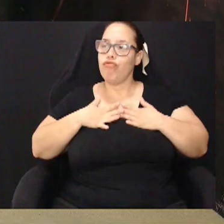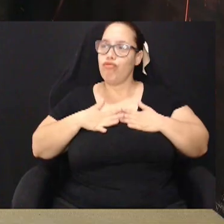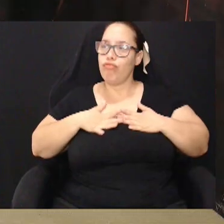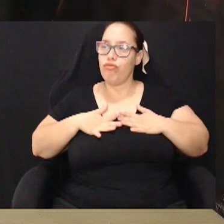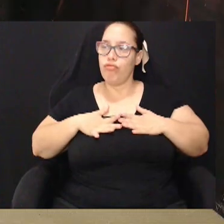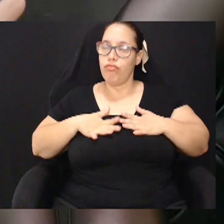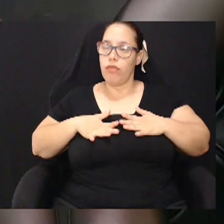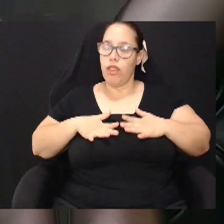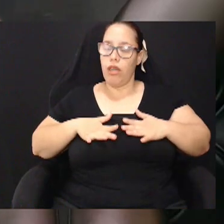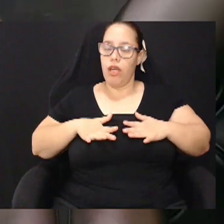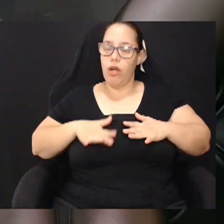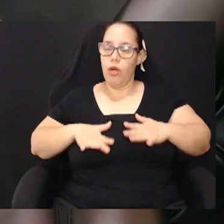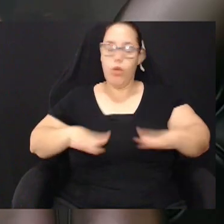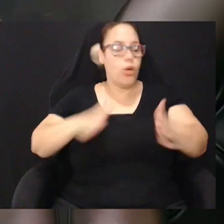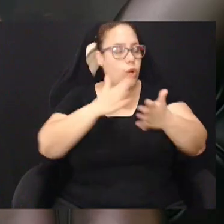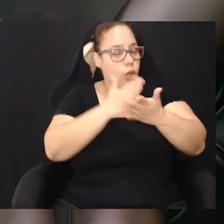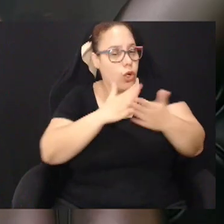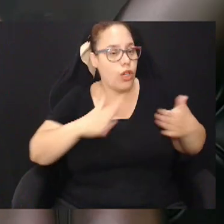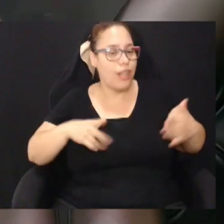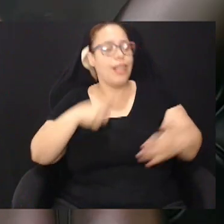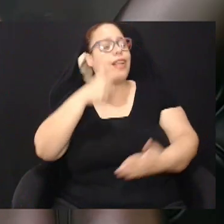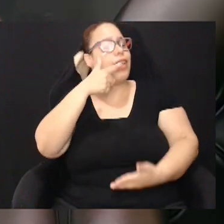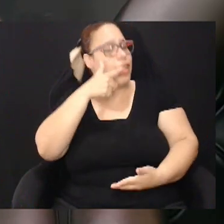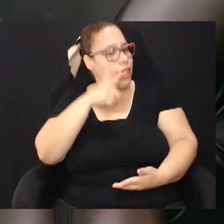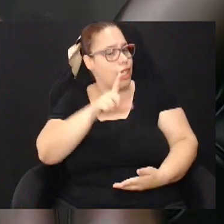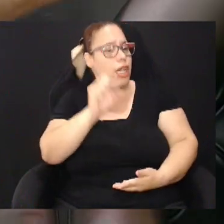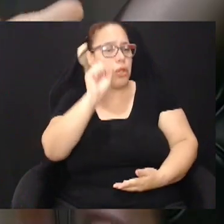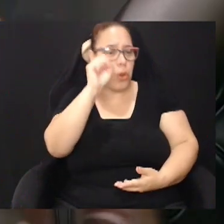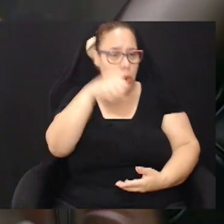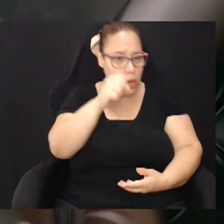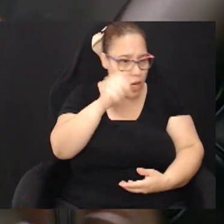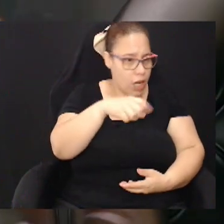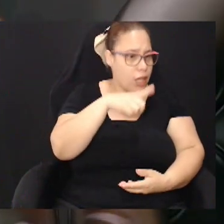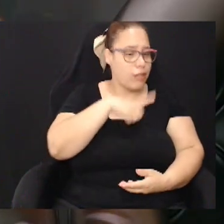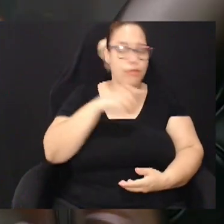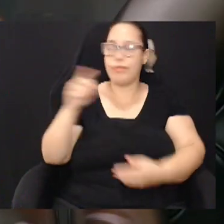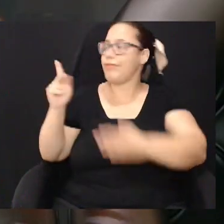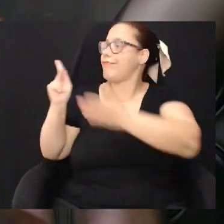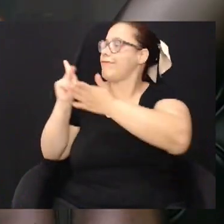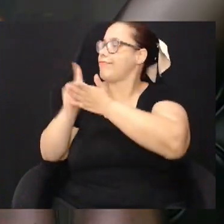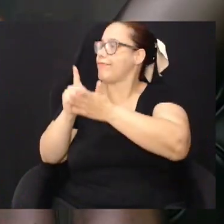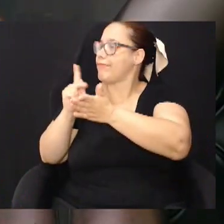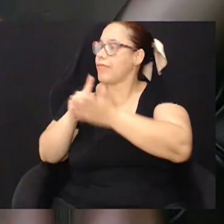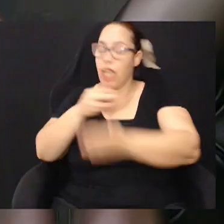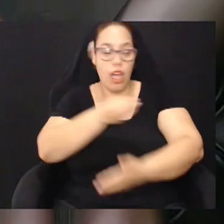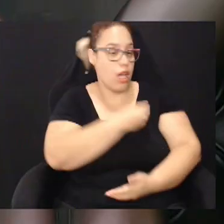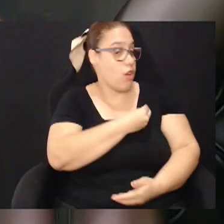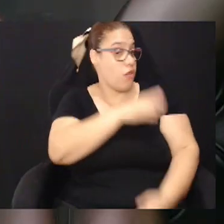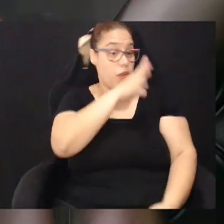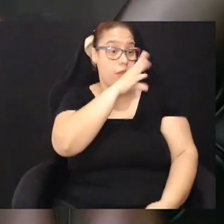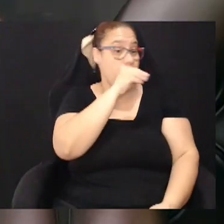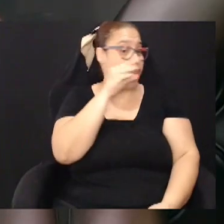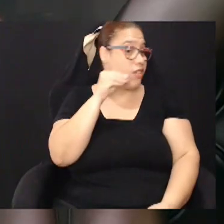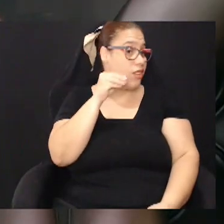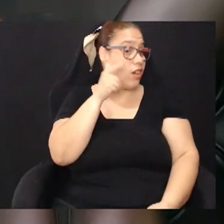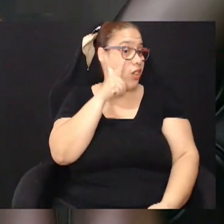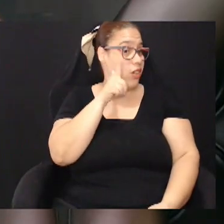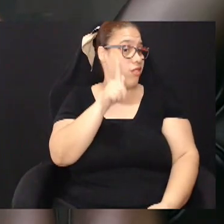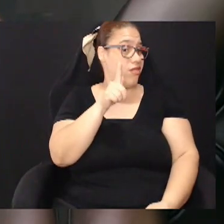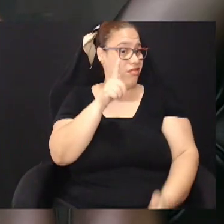Que exato. tudo tem um jeito, não é? É Que o que a verdade. gente vive na adolescência, a gente consegue processar na